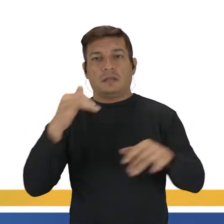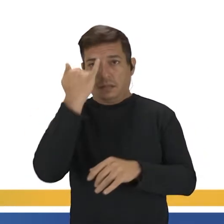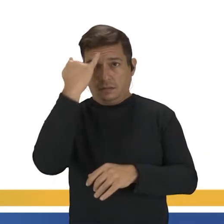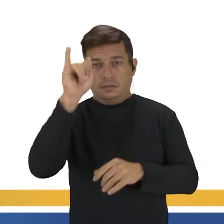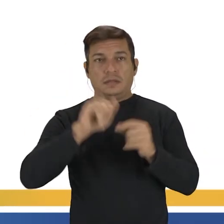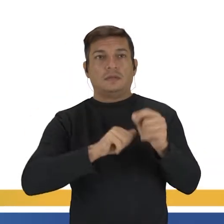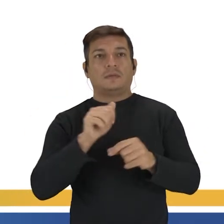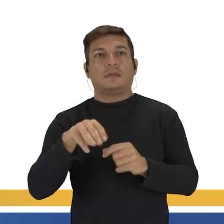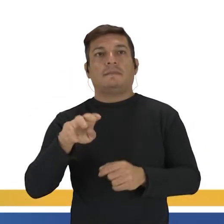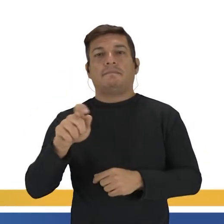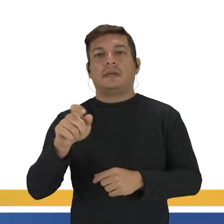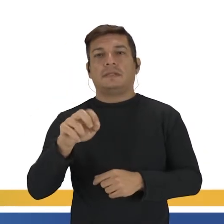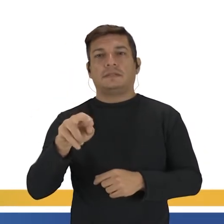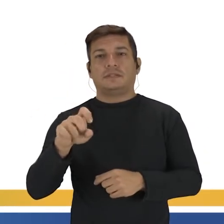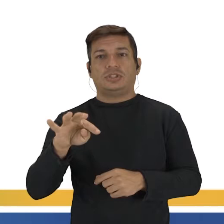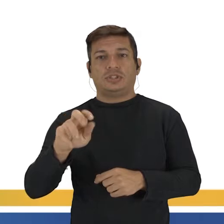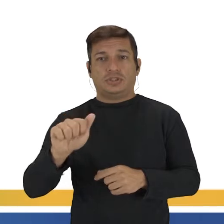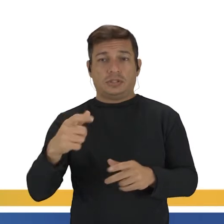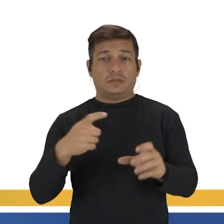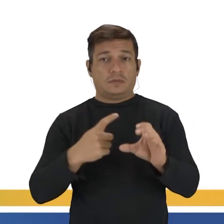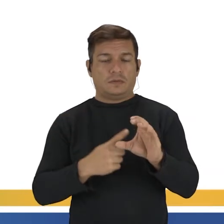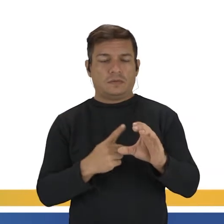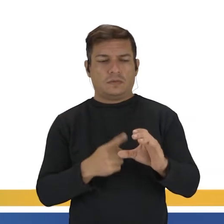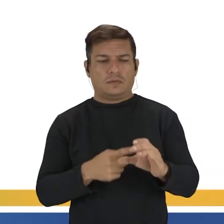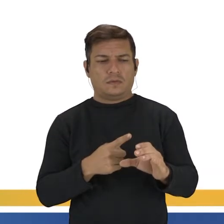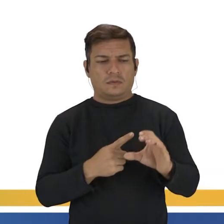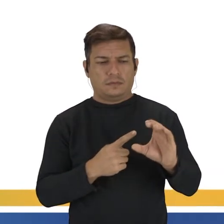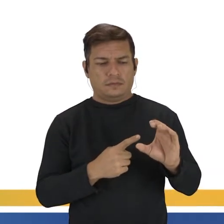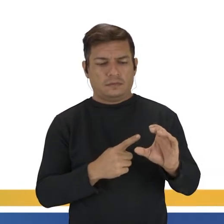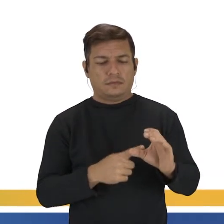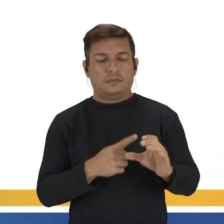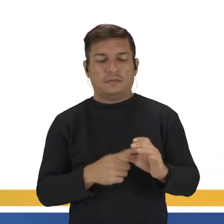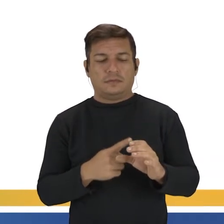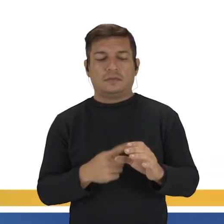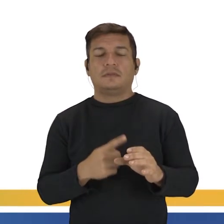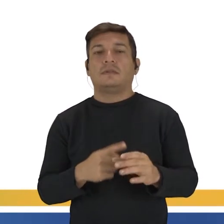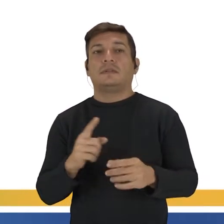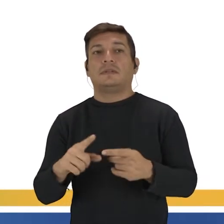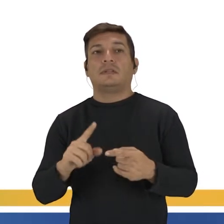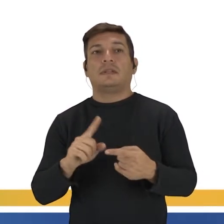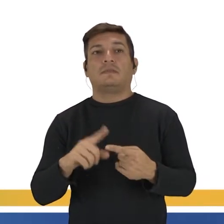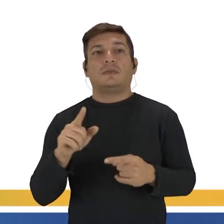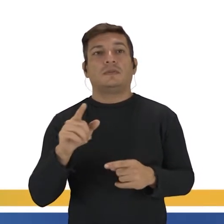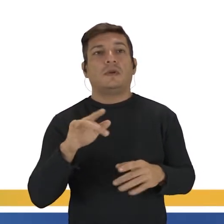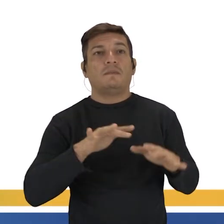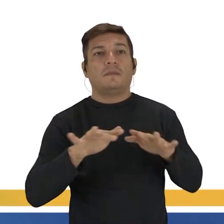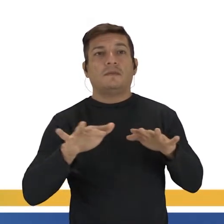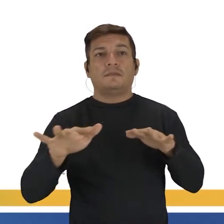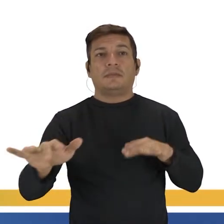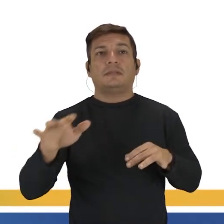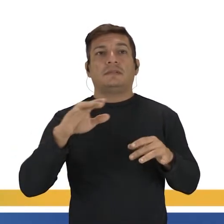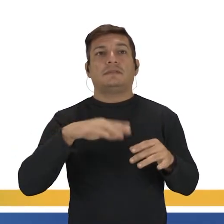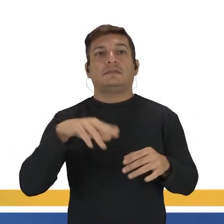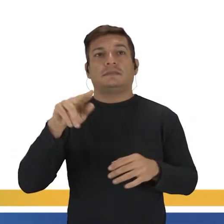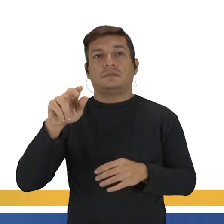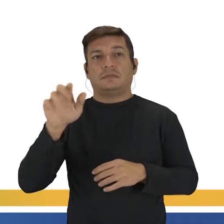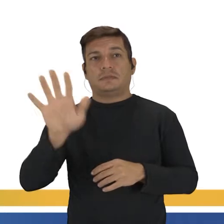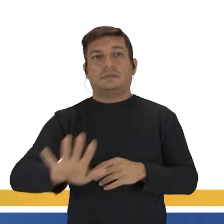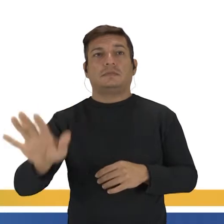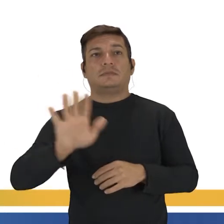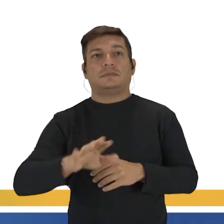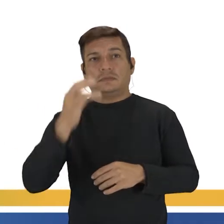caso o comunismo, movimento nacionalista criado por Benito Mussolini, fundando